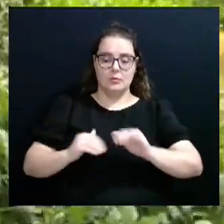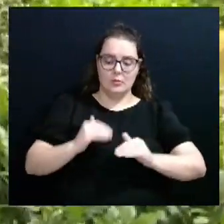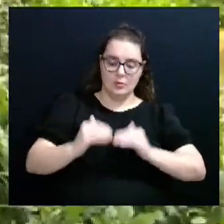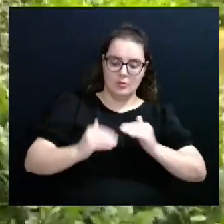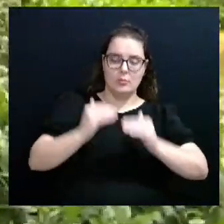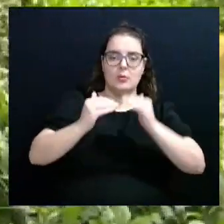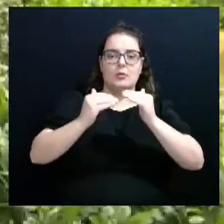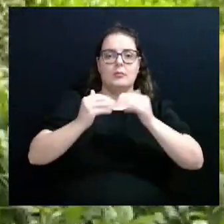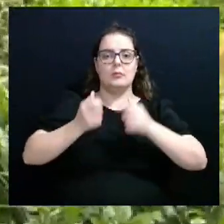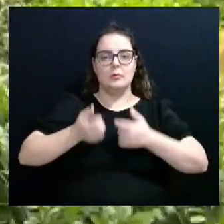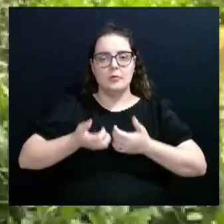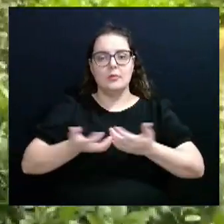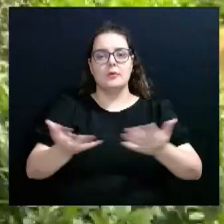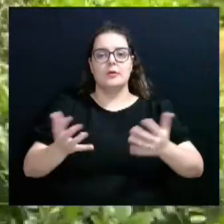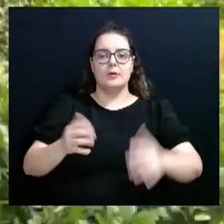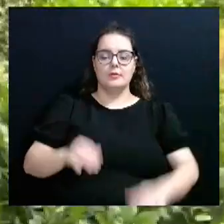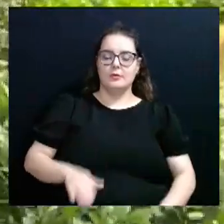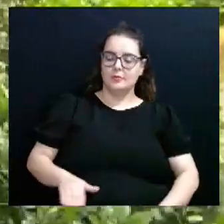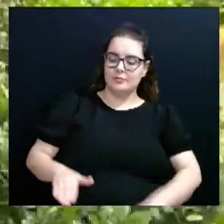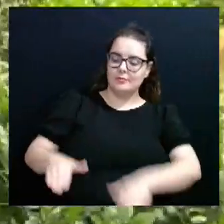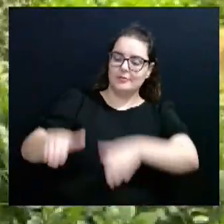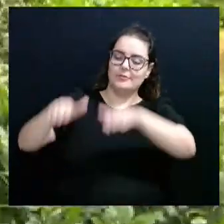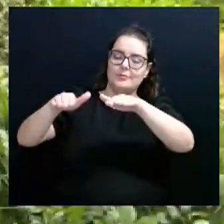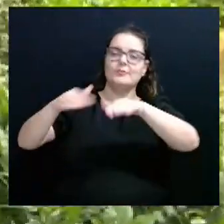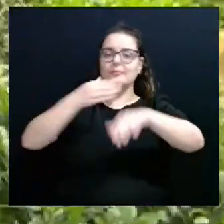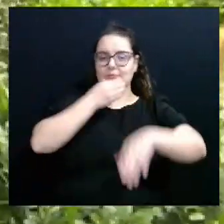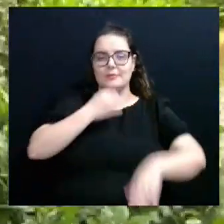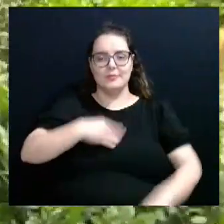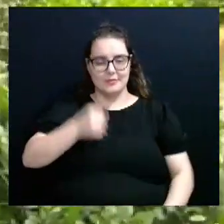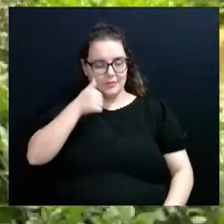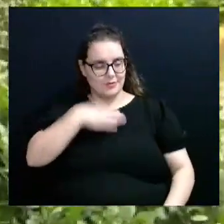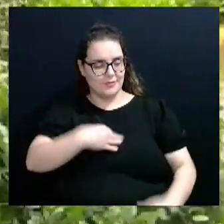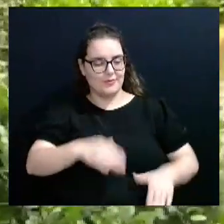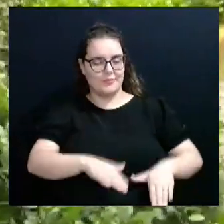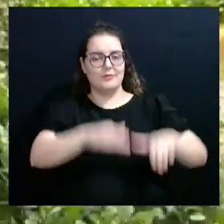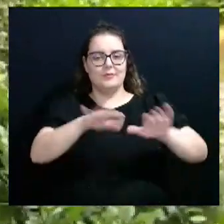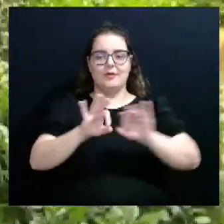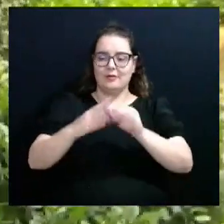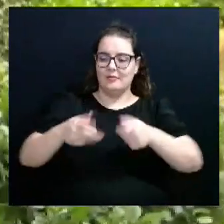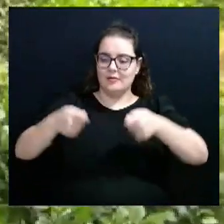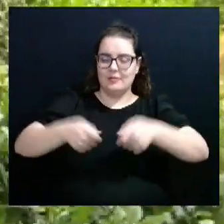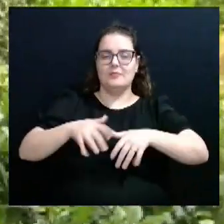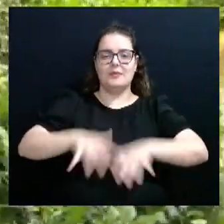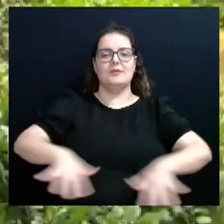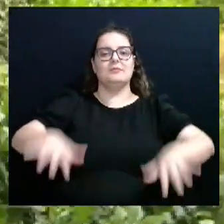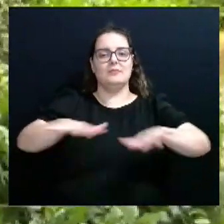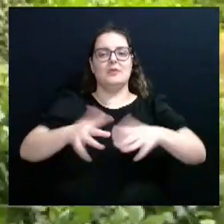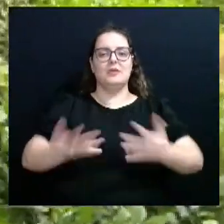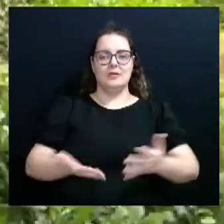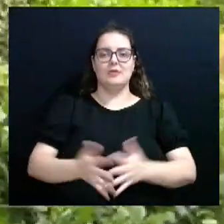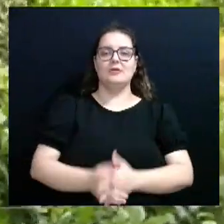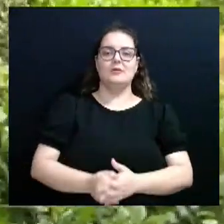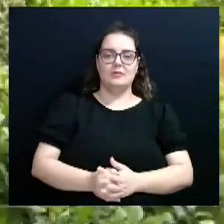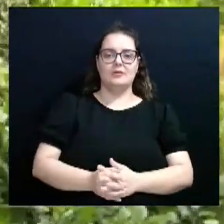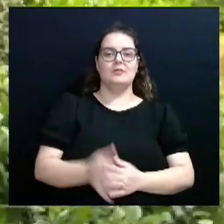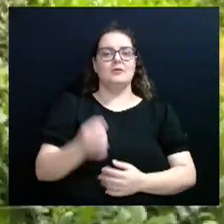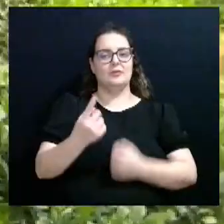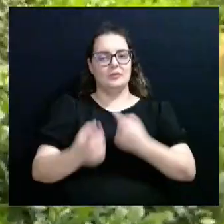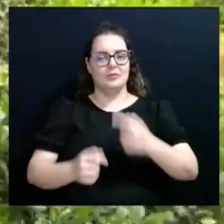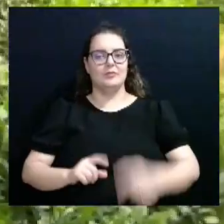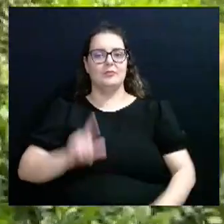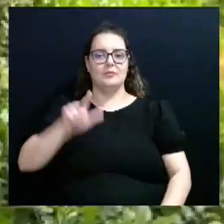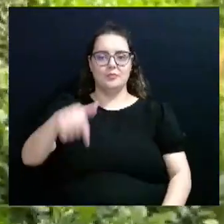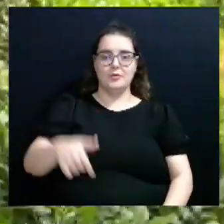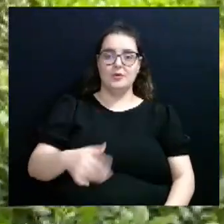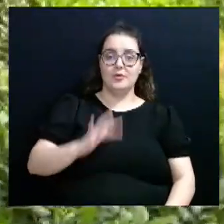dos filhos, a estabilização da família, o segmento, né, de eventualmente poder ter o privilégio de conhecer netos